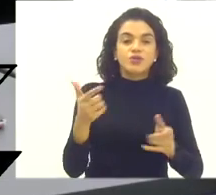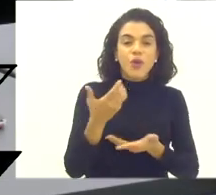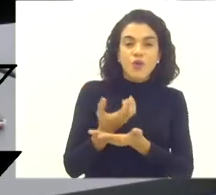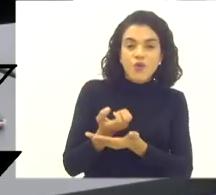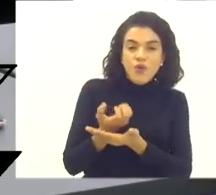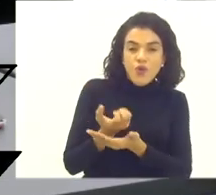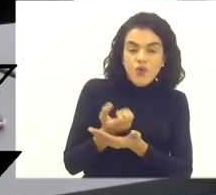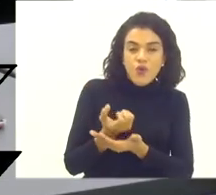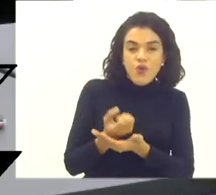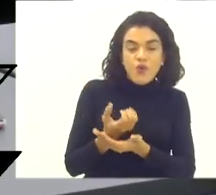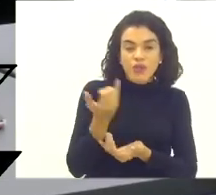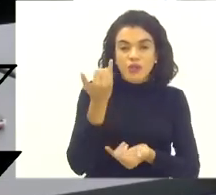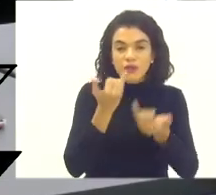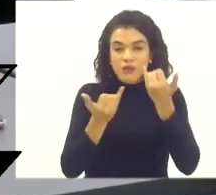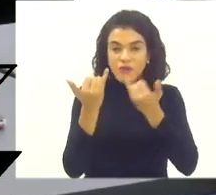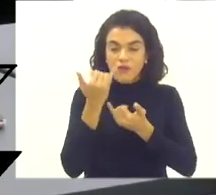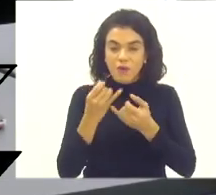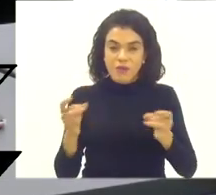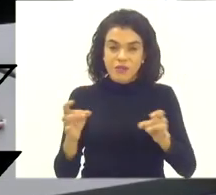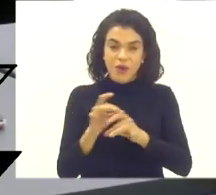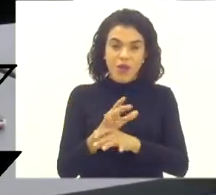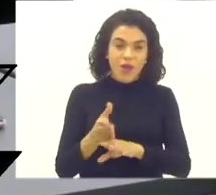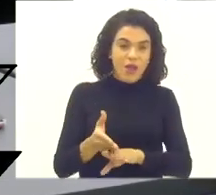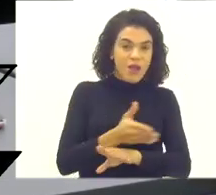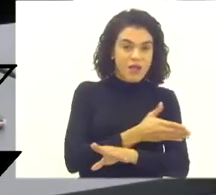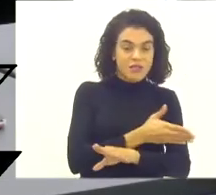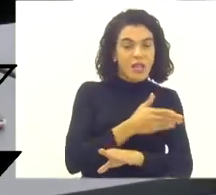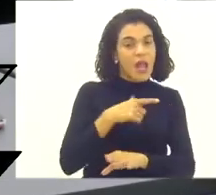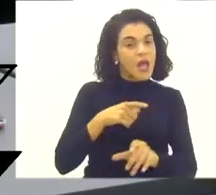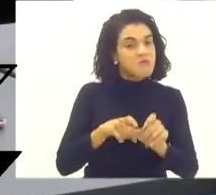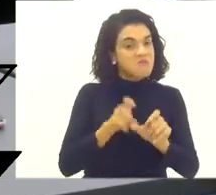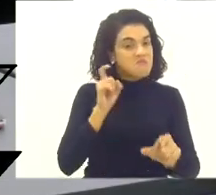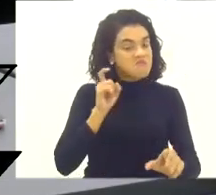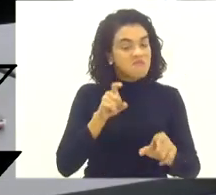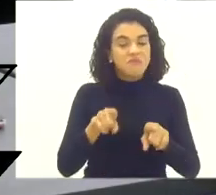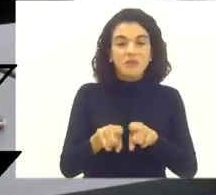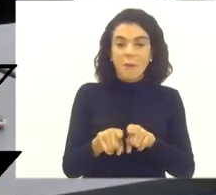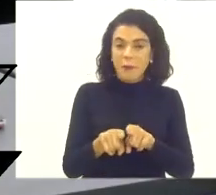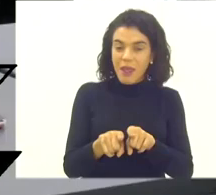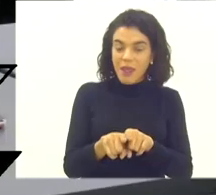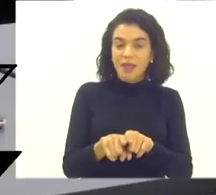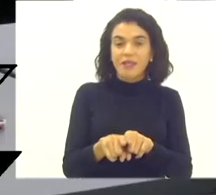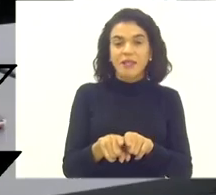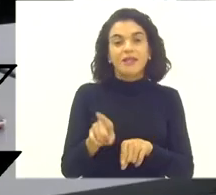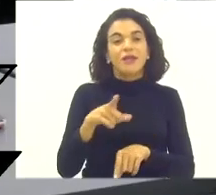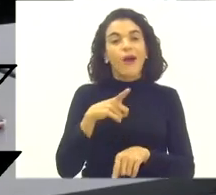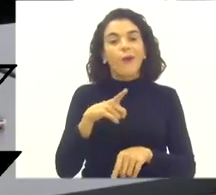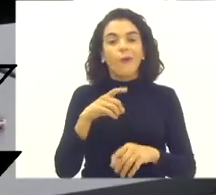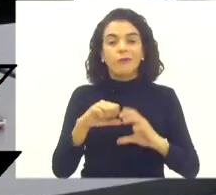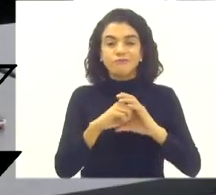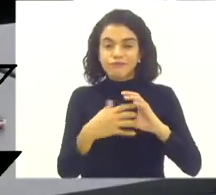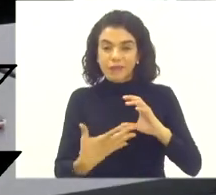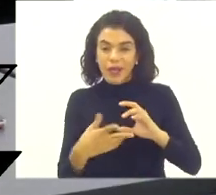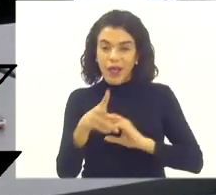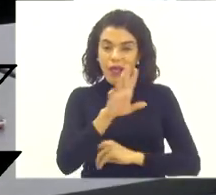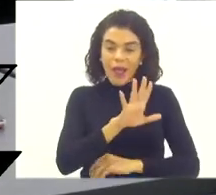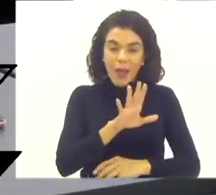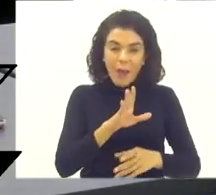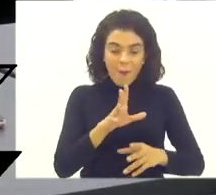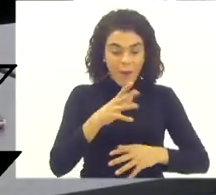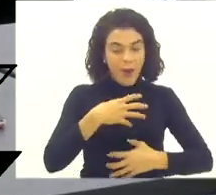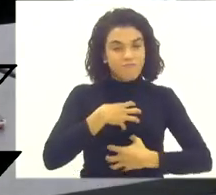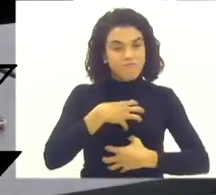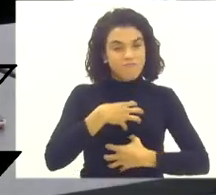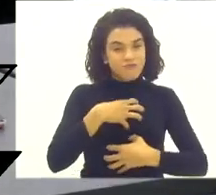de dados para estabelecido ela era autônoma tinha inclusive alguns caracterizariam como uma personalidade de